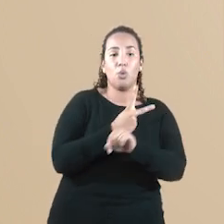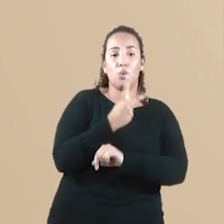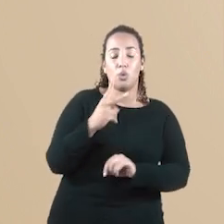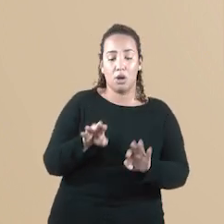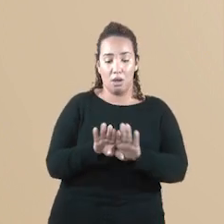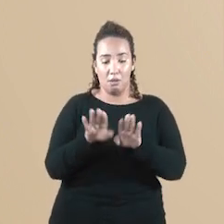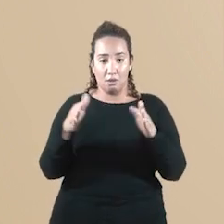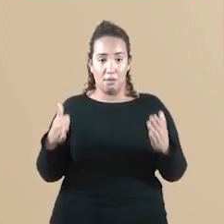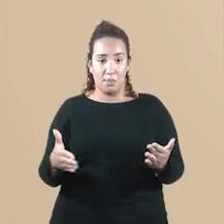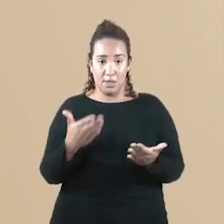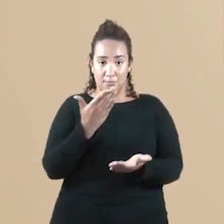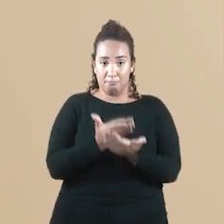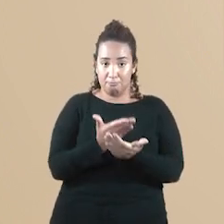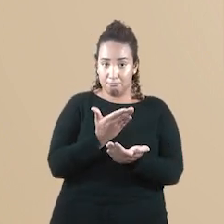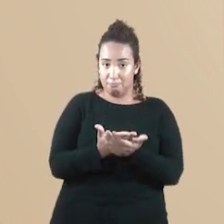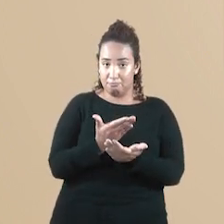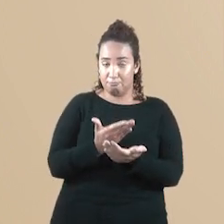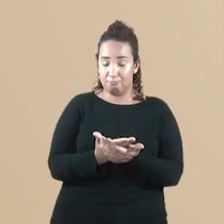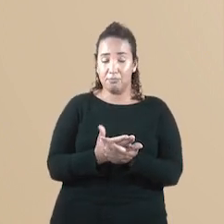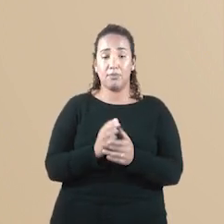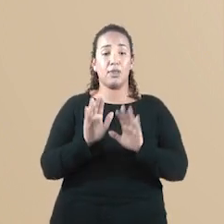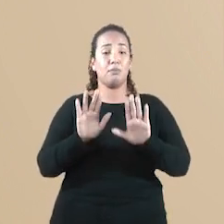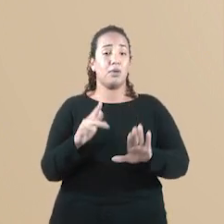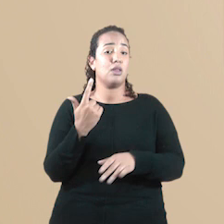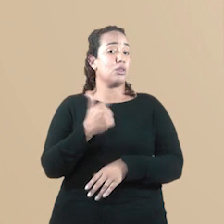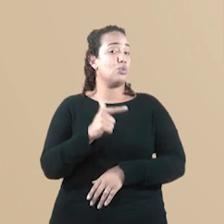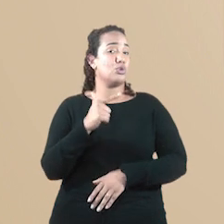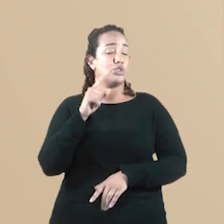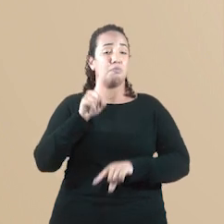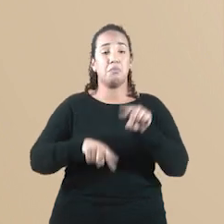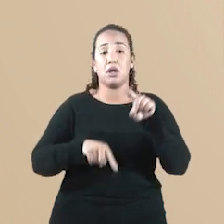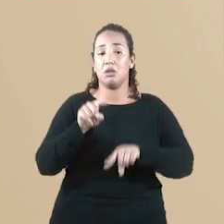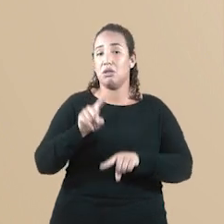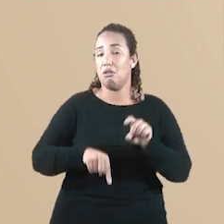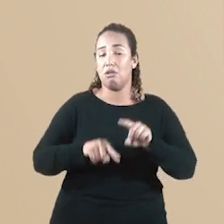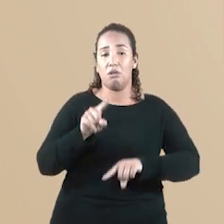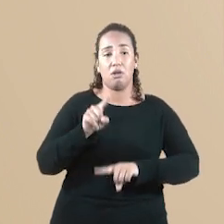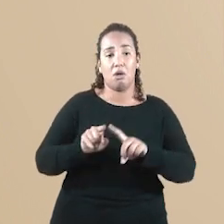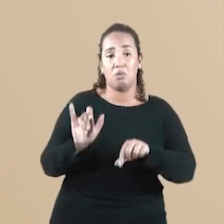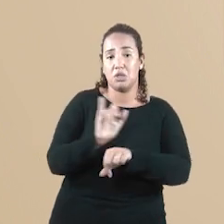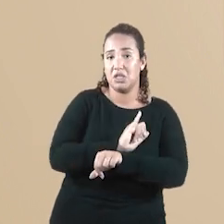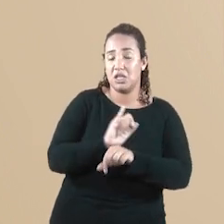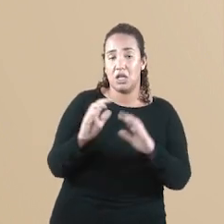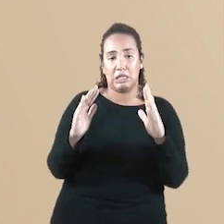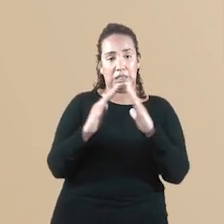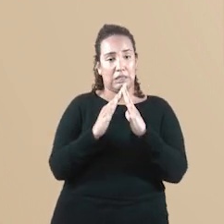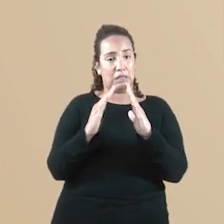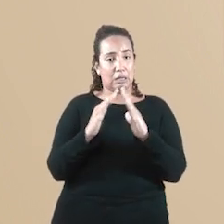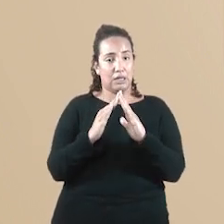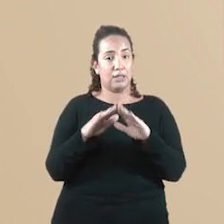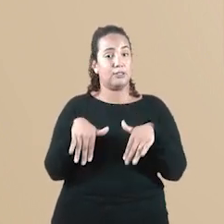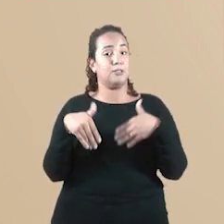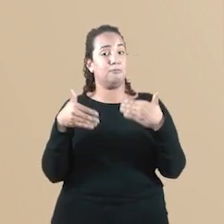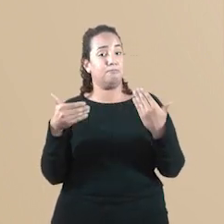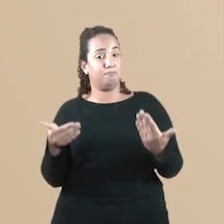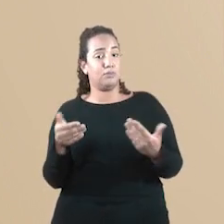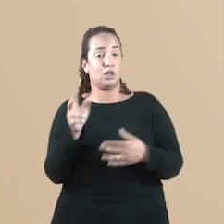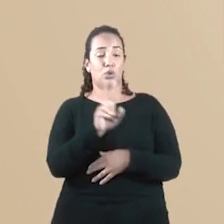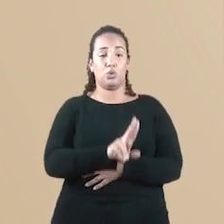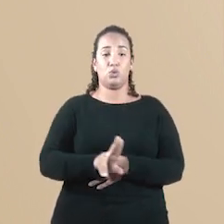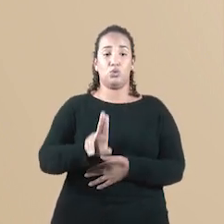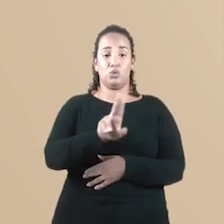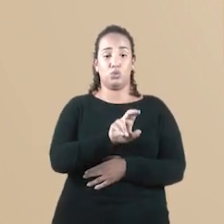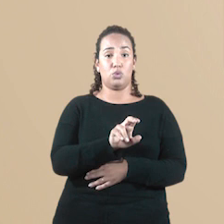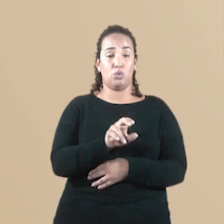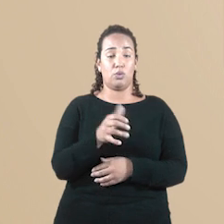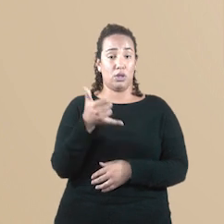de estudos para ele. Mas ela não tinha nenhum instrumento padronizado de medida em casa. Então ela pegou uma